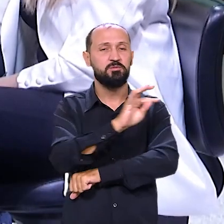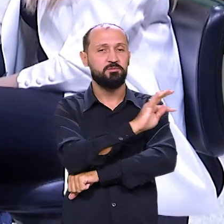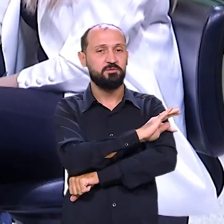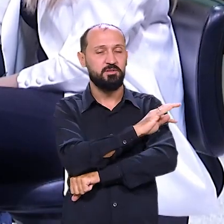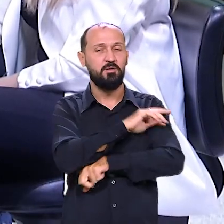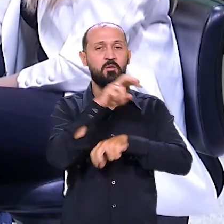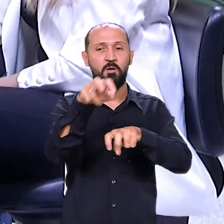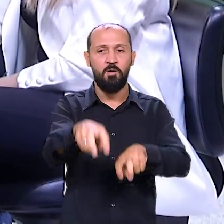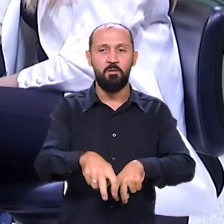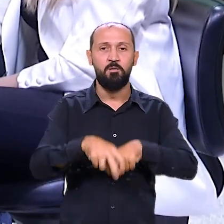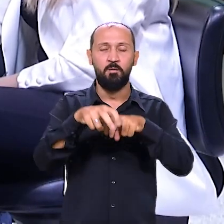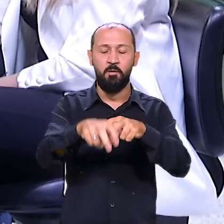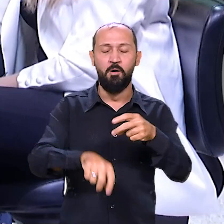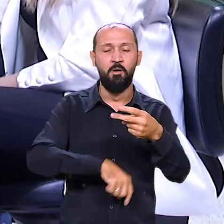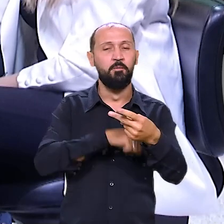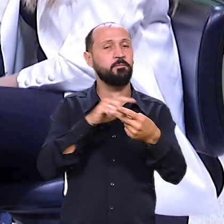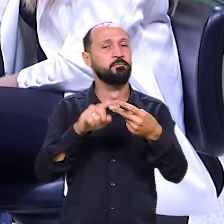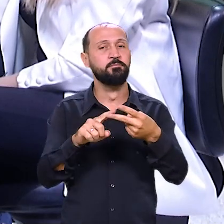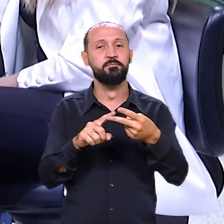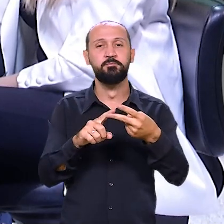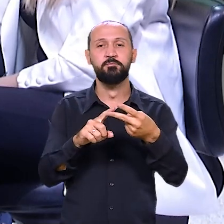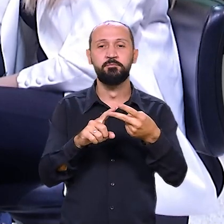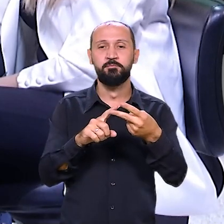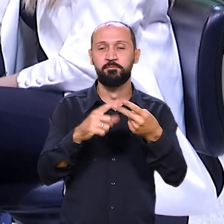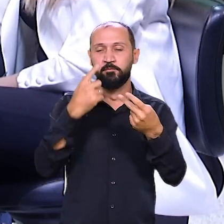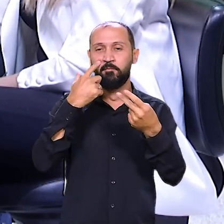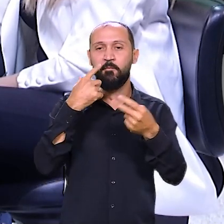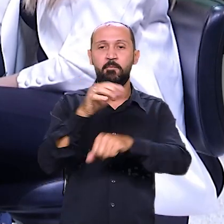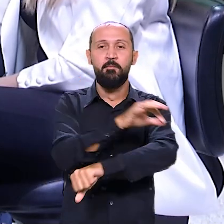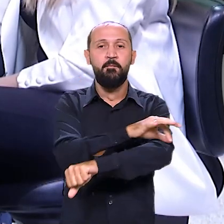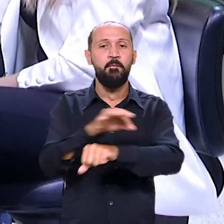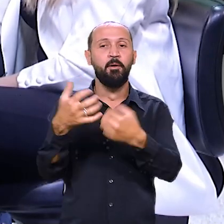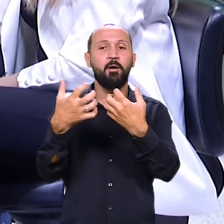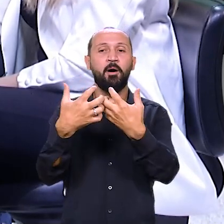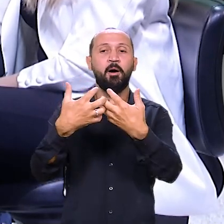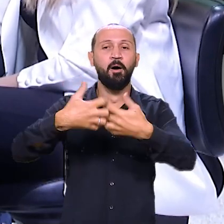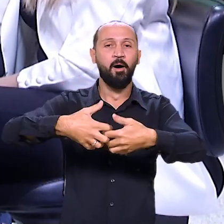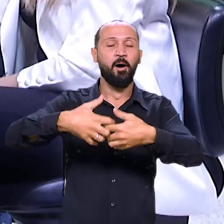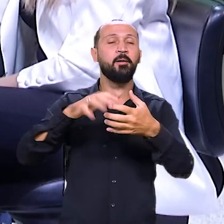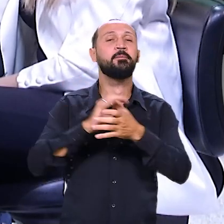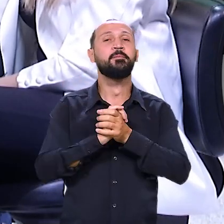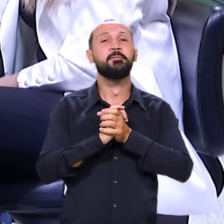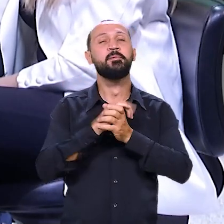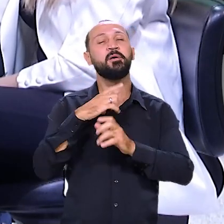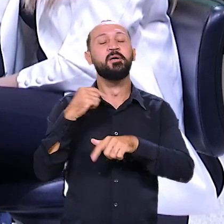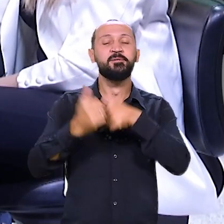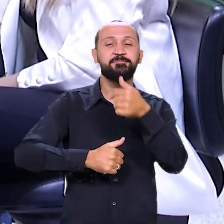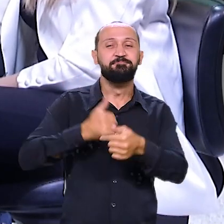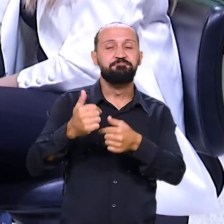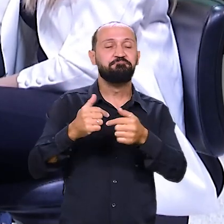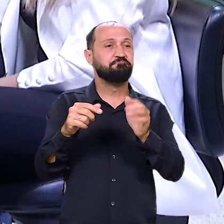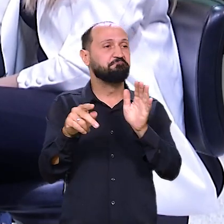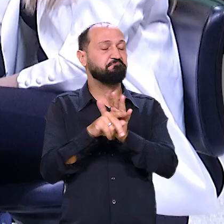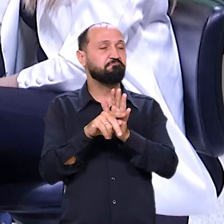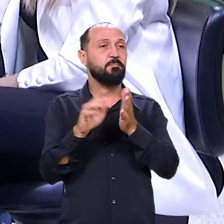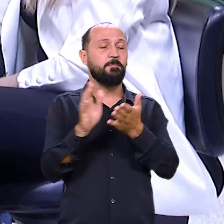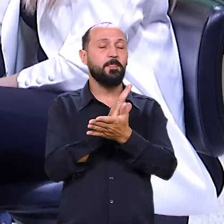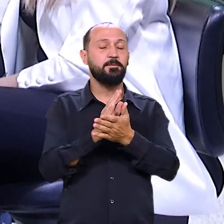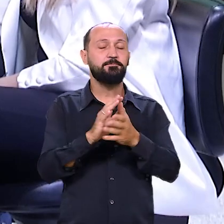técnico agrícola e depois engenharia agronômica, eu tenho militado